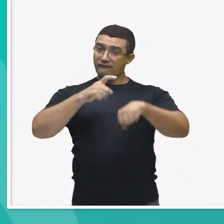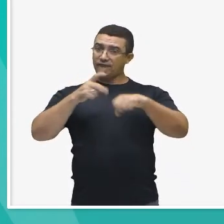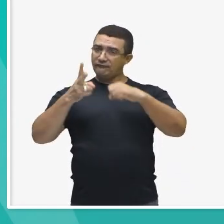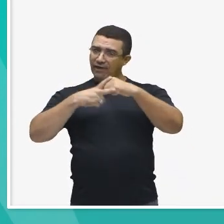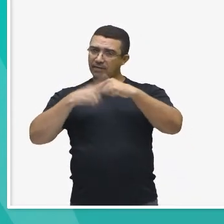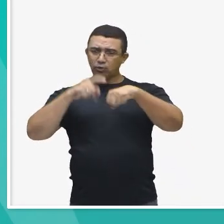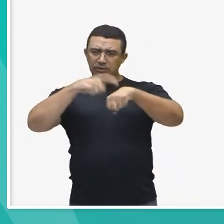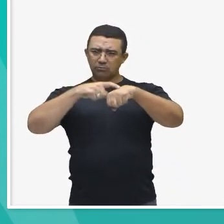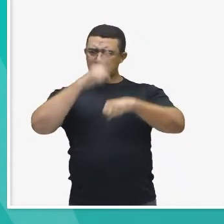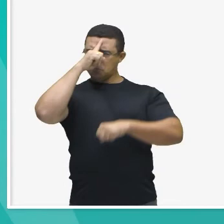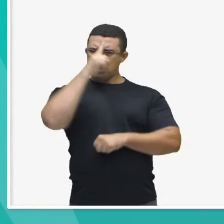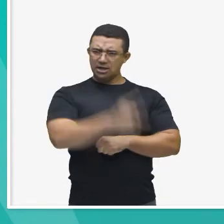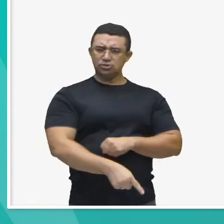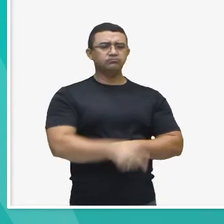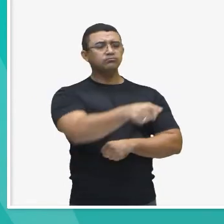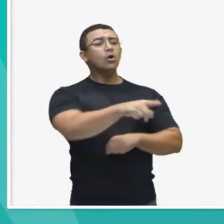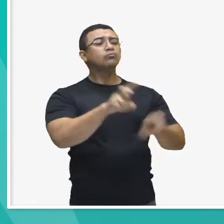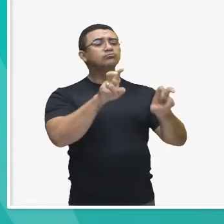imperativo,